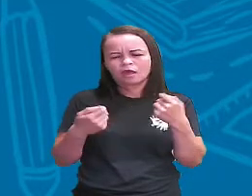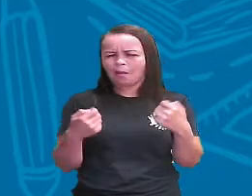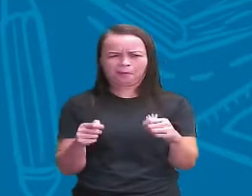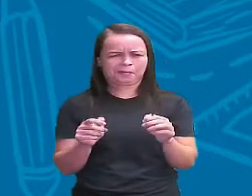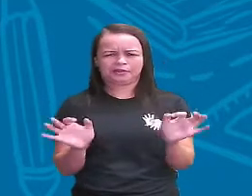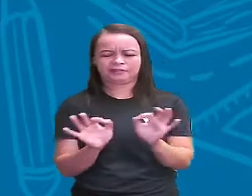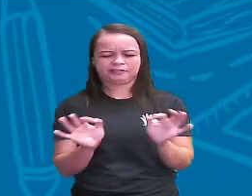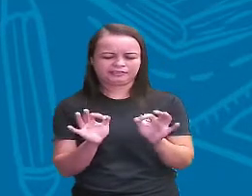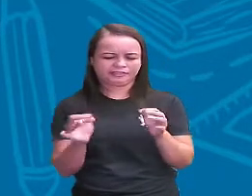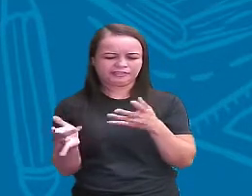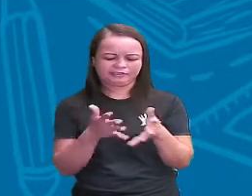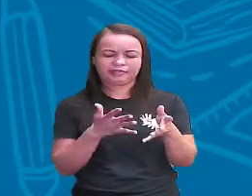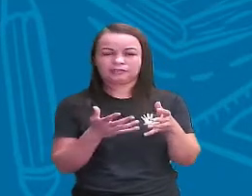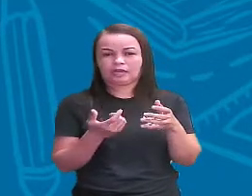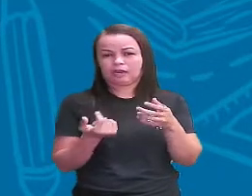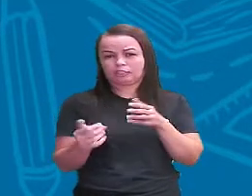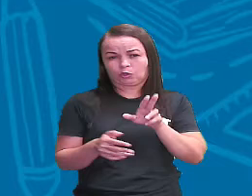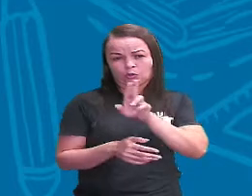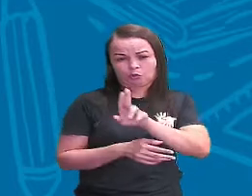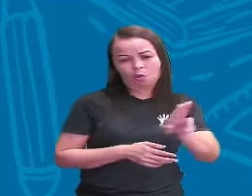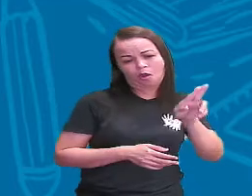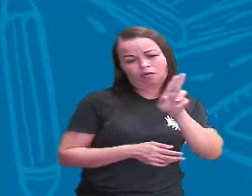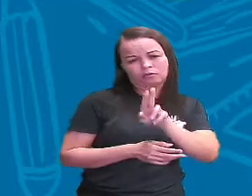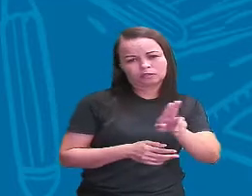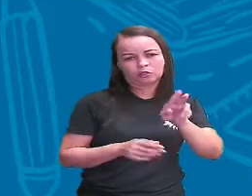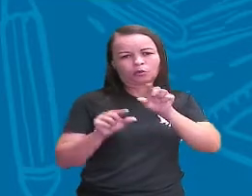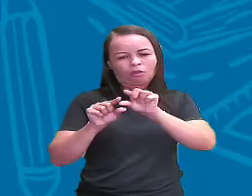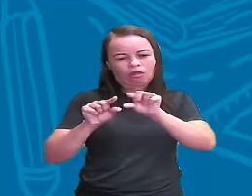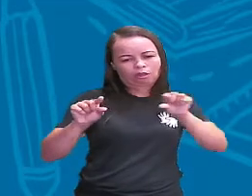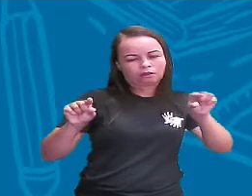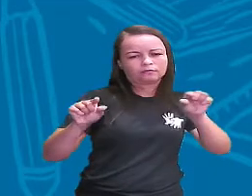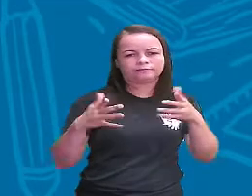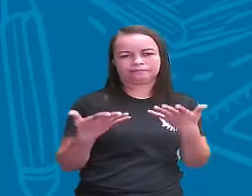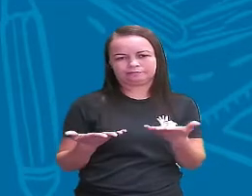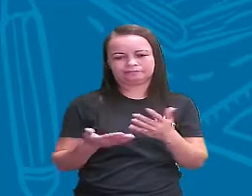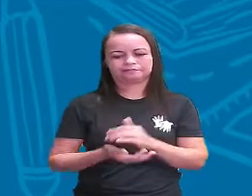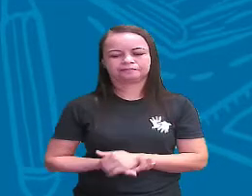nem eu estar chamando, pronunciando essa palavra.